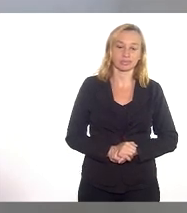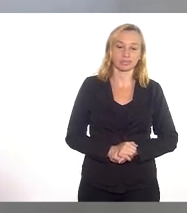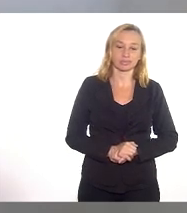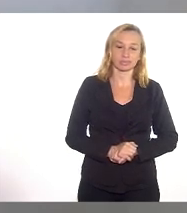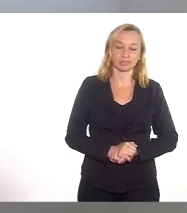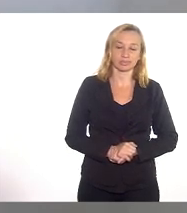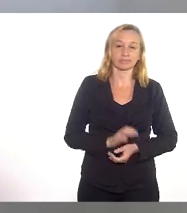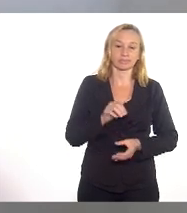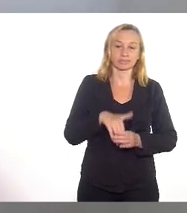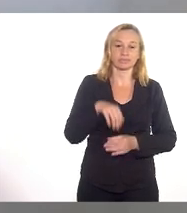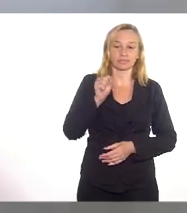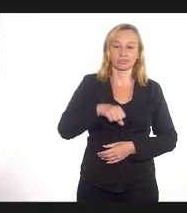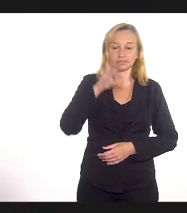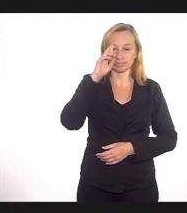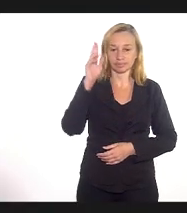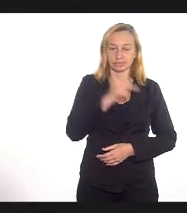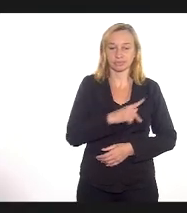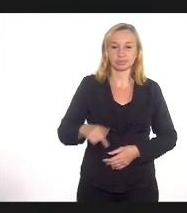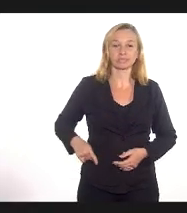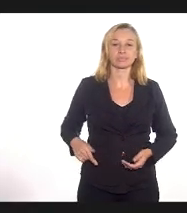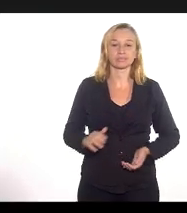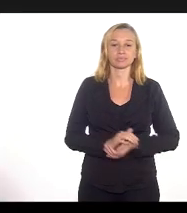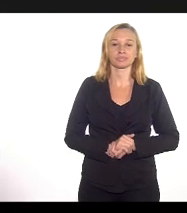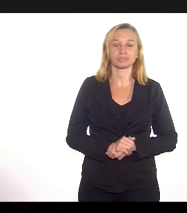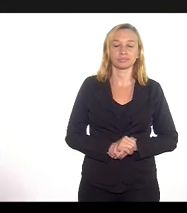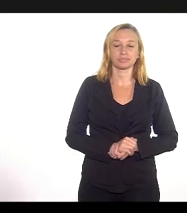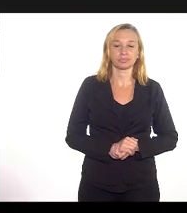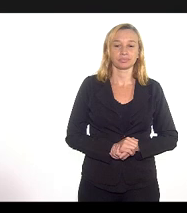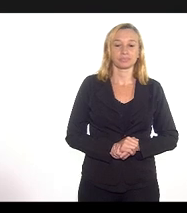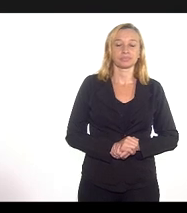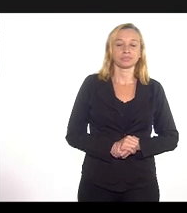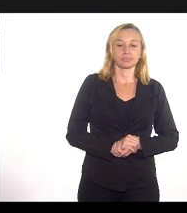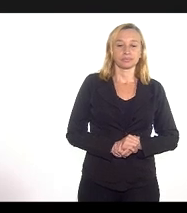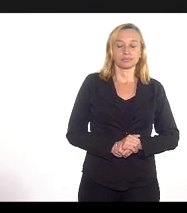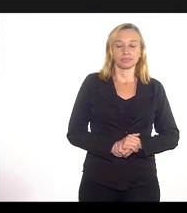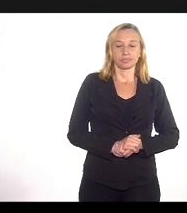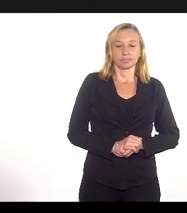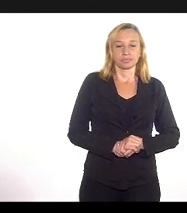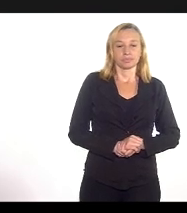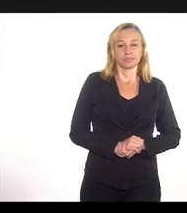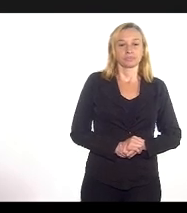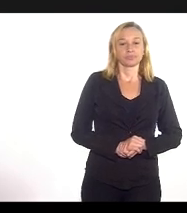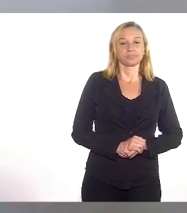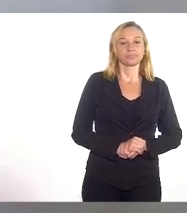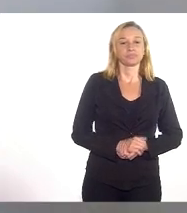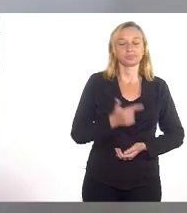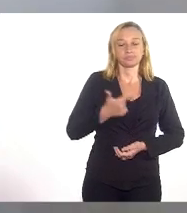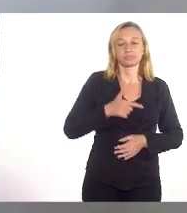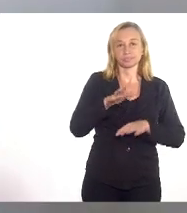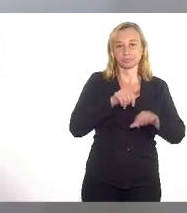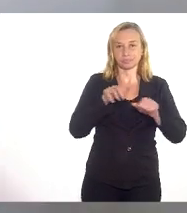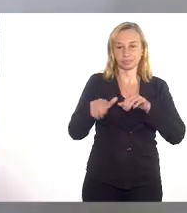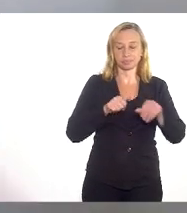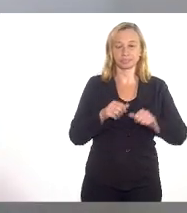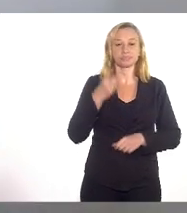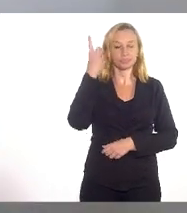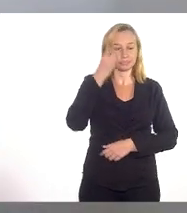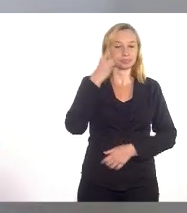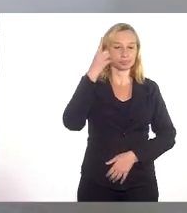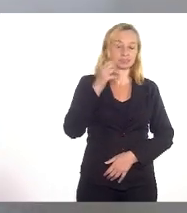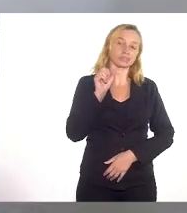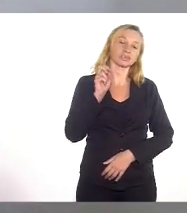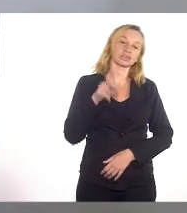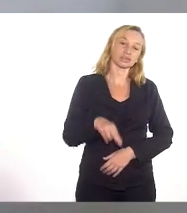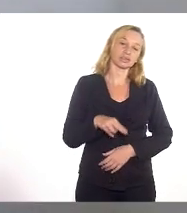Sereia de Maricá. Voto sim, presidente. Já votei no grupo. Ok, vamos à segunda chamada. Deputado